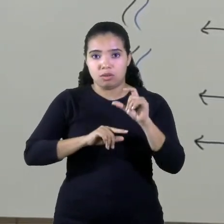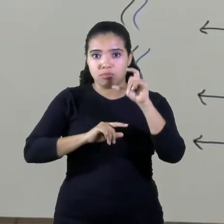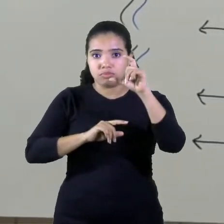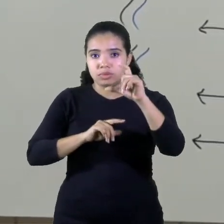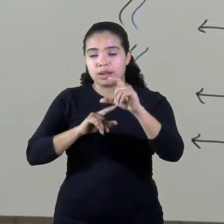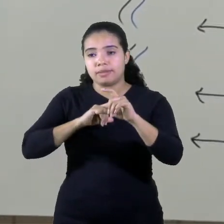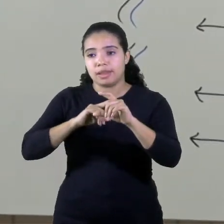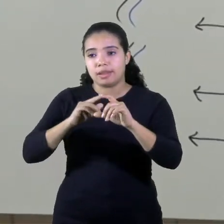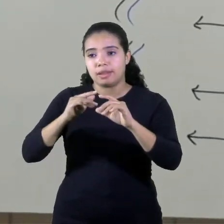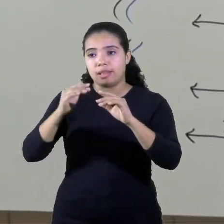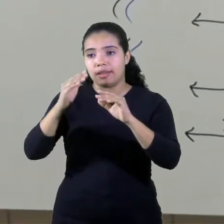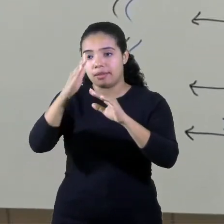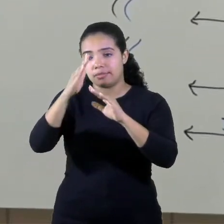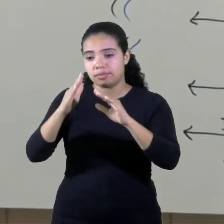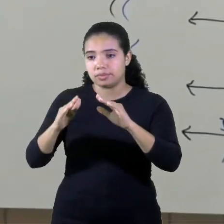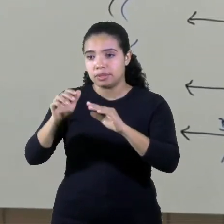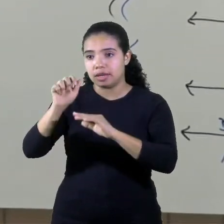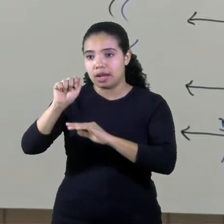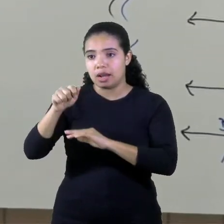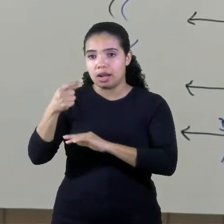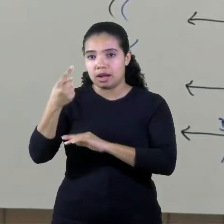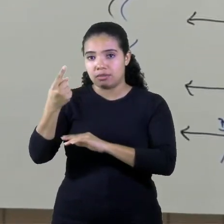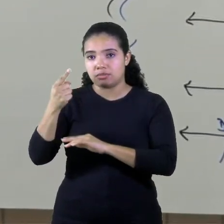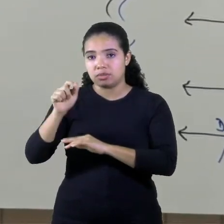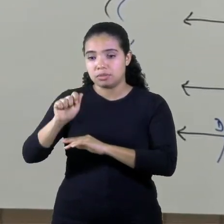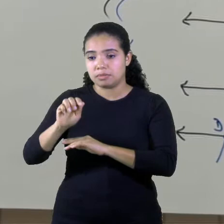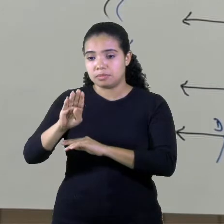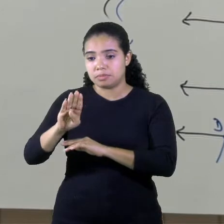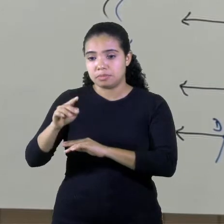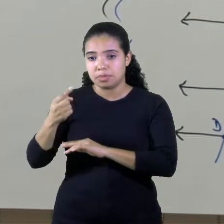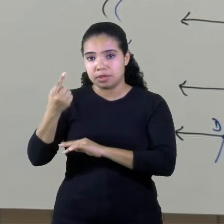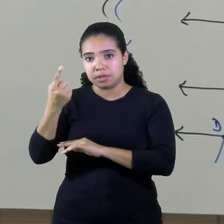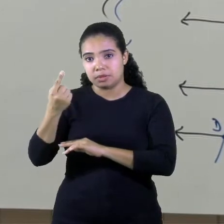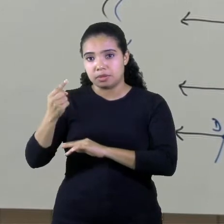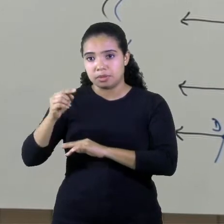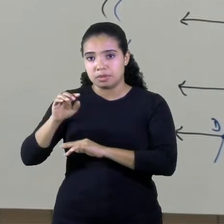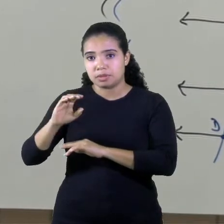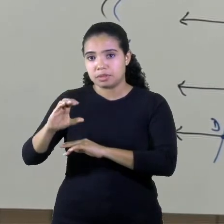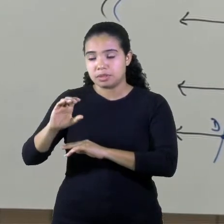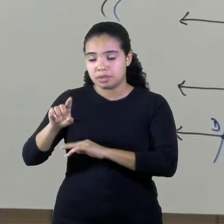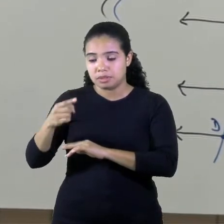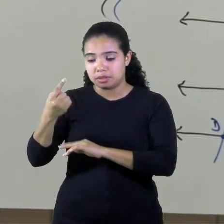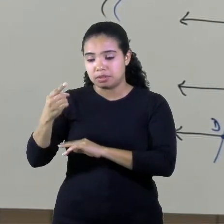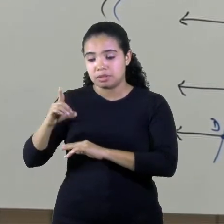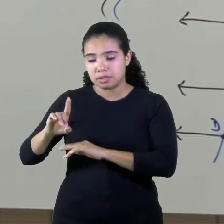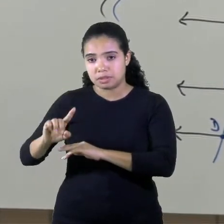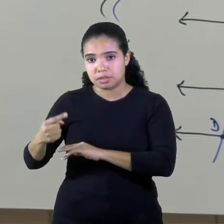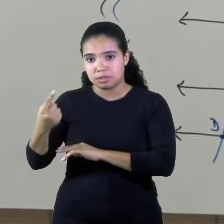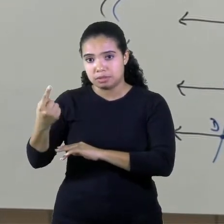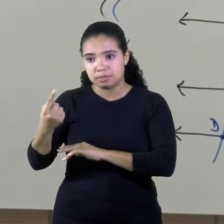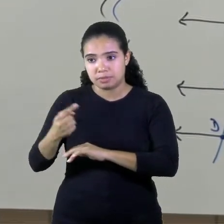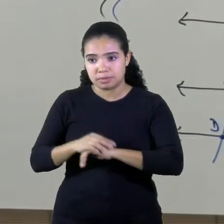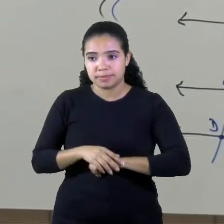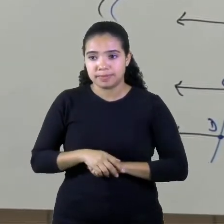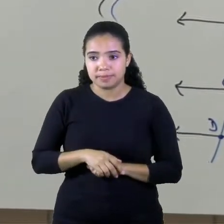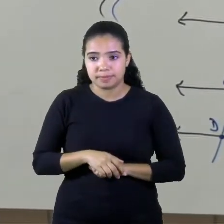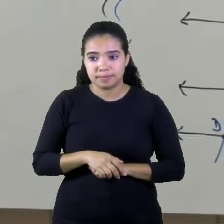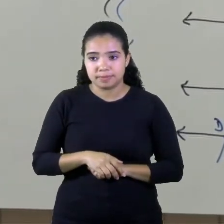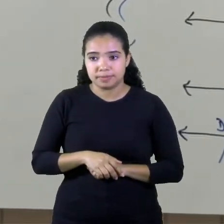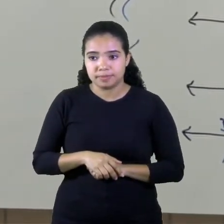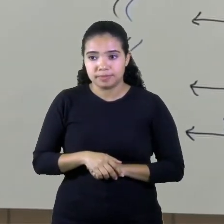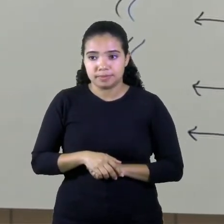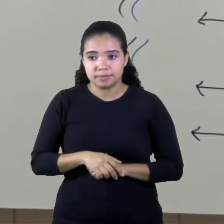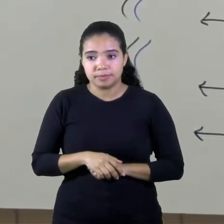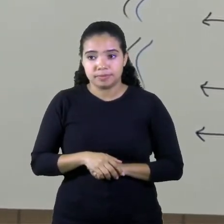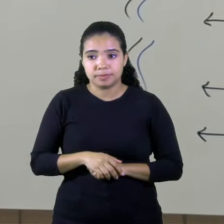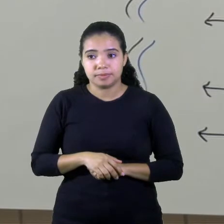A', aqui eu tenho B', C' e D'. Então,